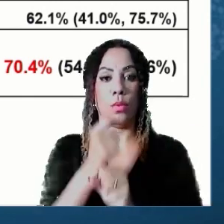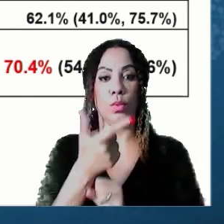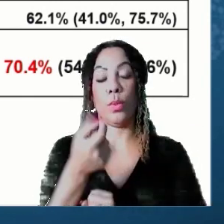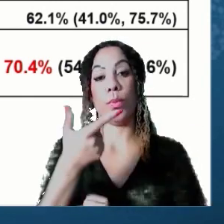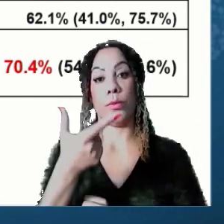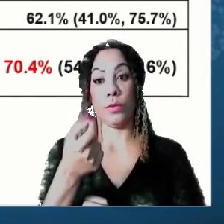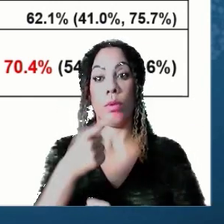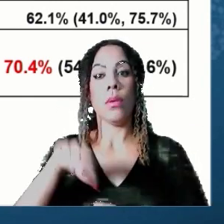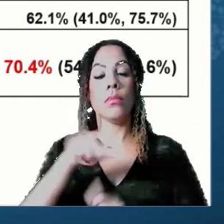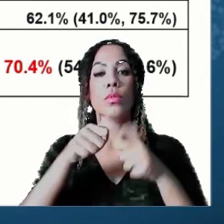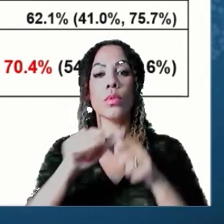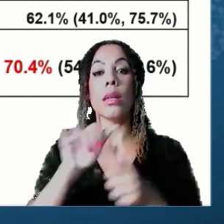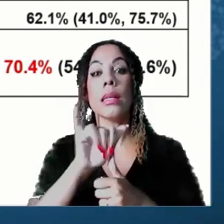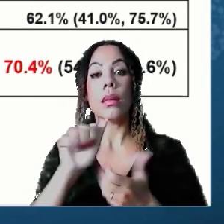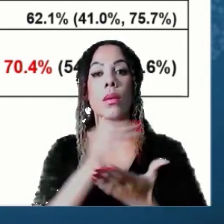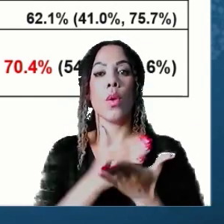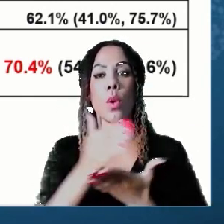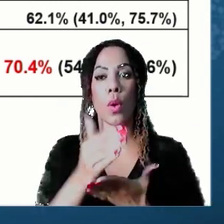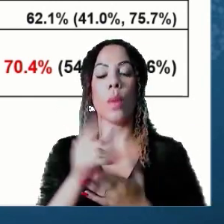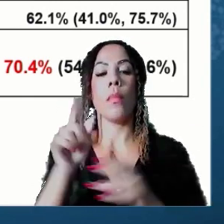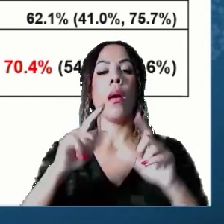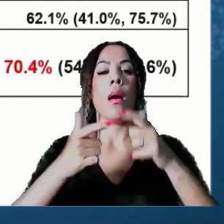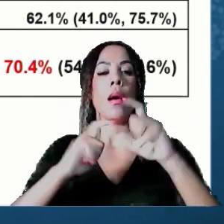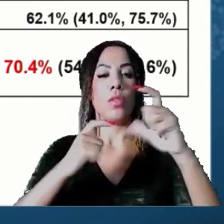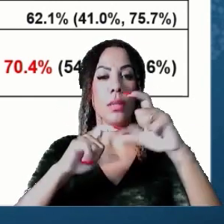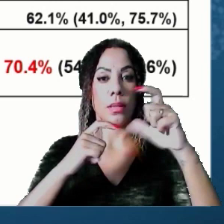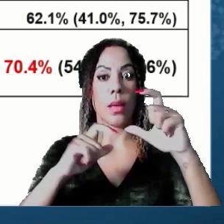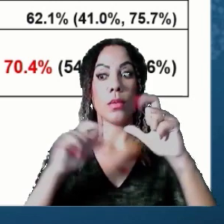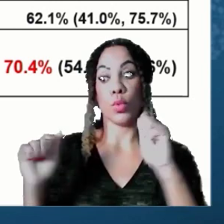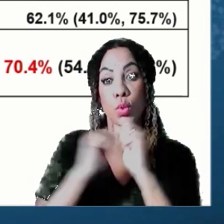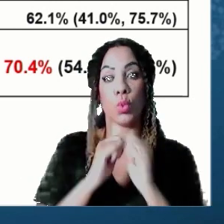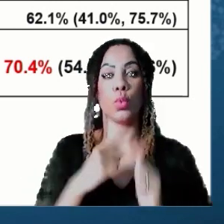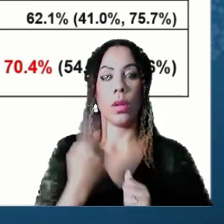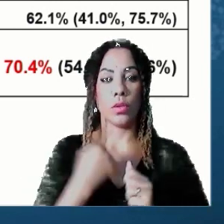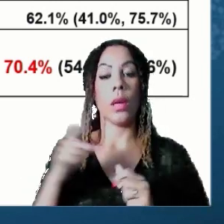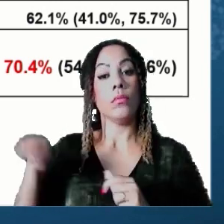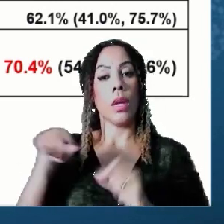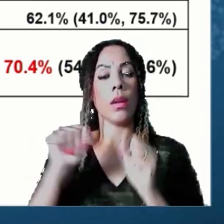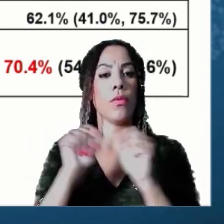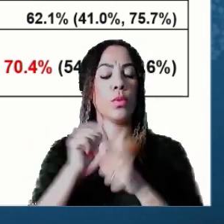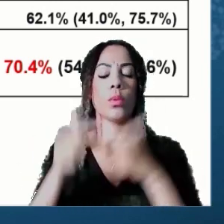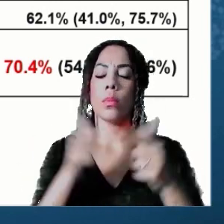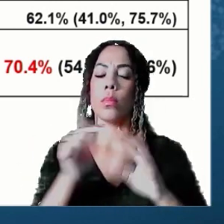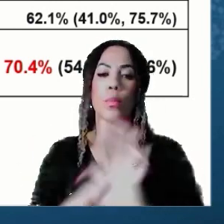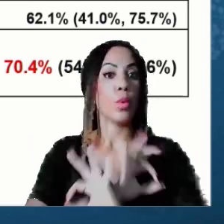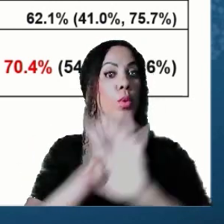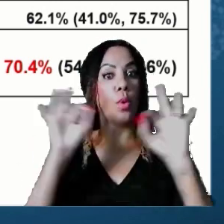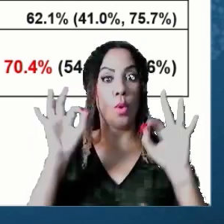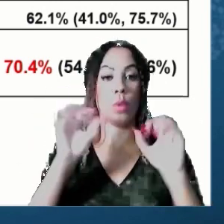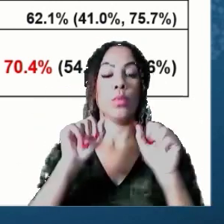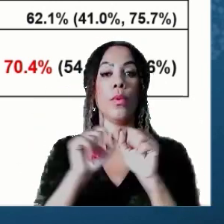gente tinha que começar. A AstraZeneca se juntou a gente, eles fizeram um trabalho ótimo,